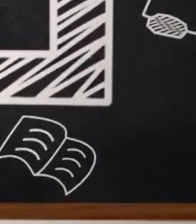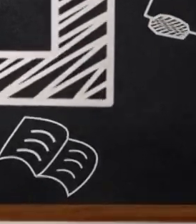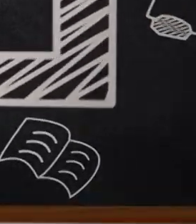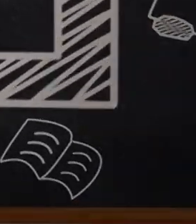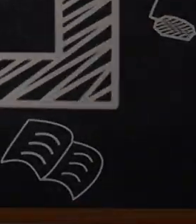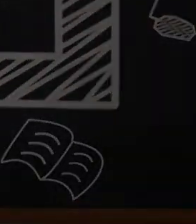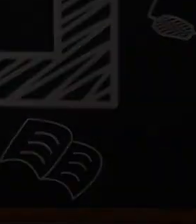aí